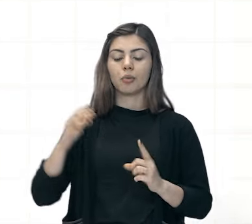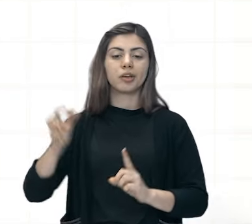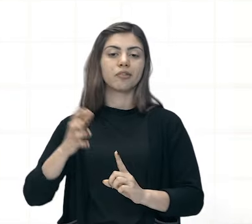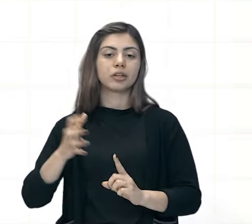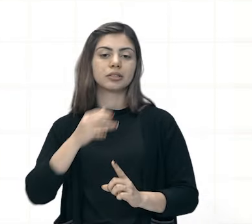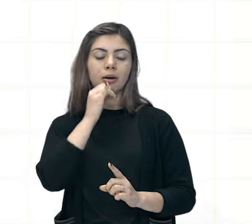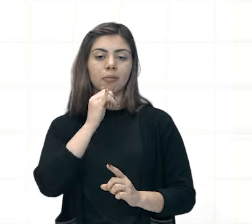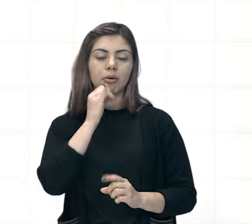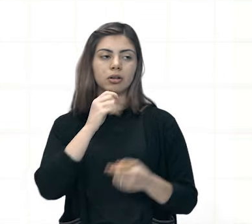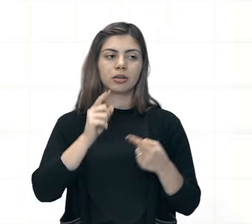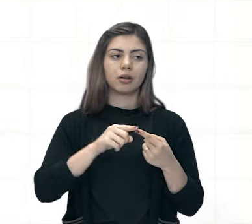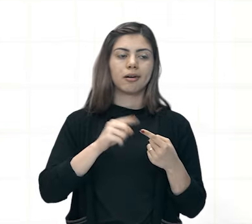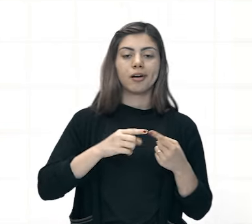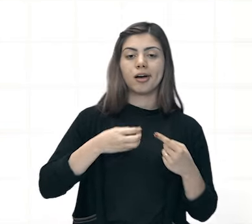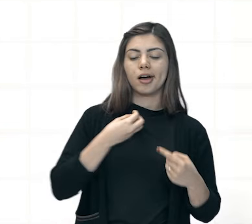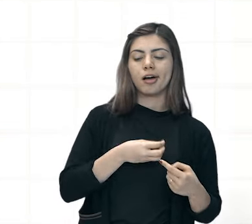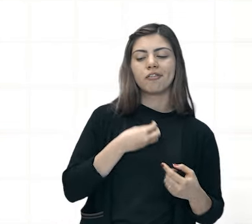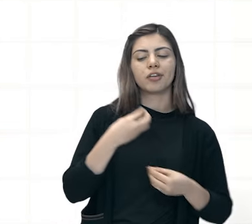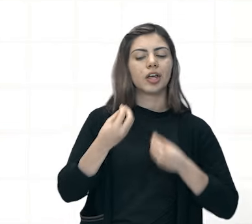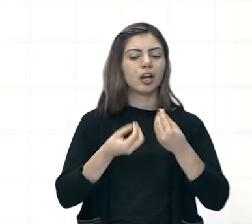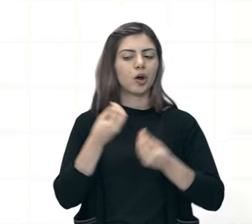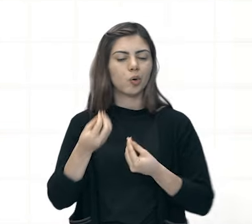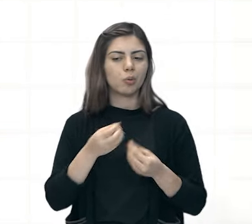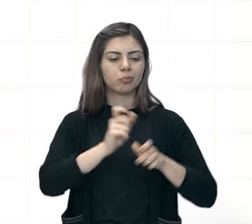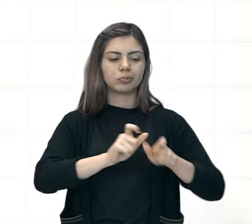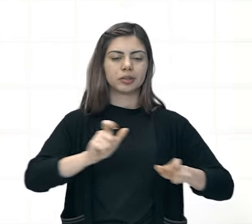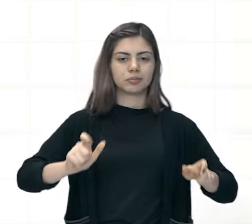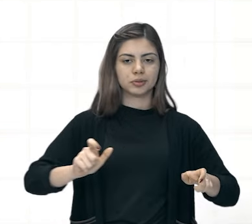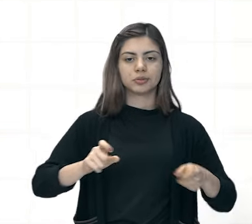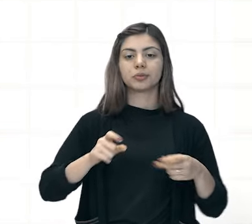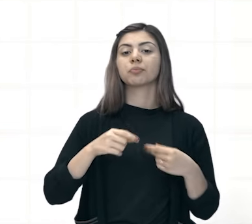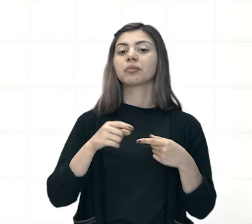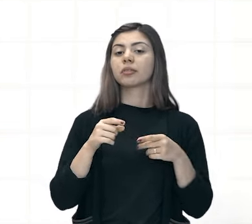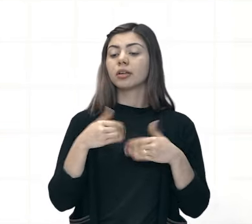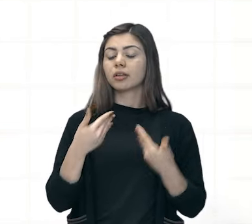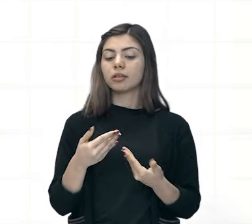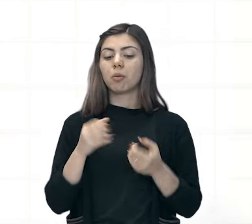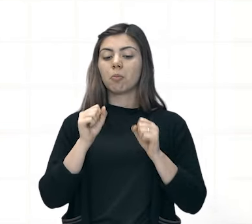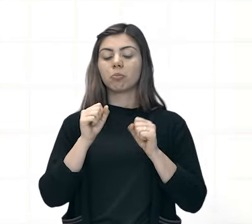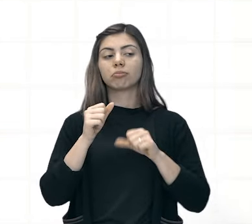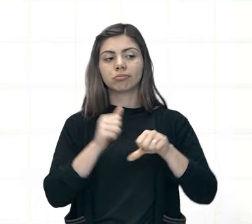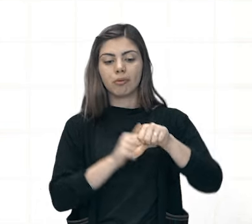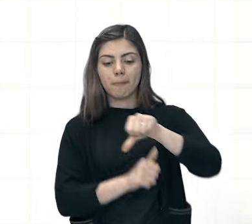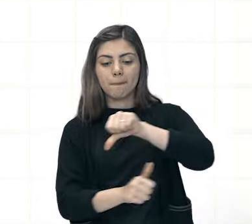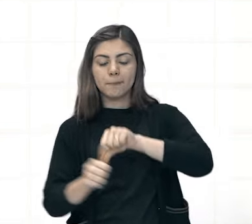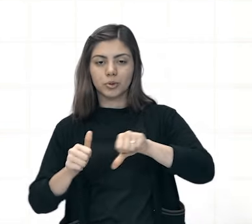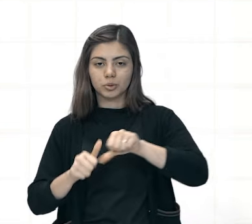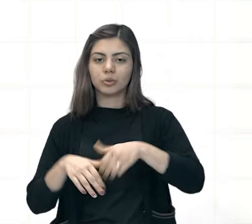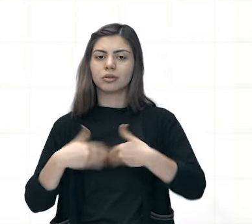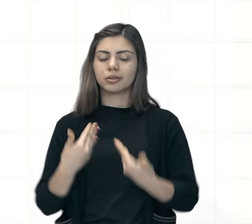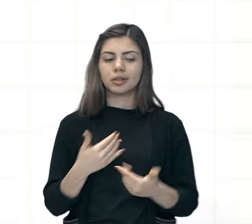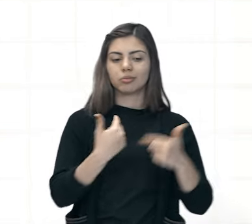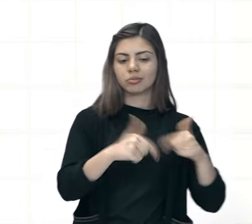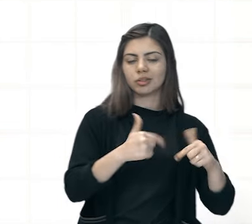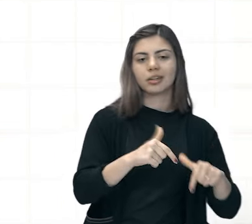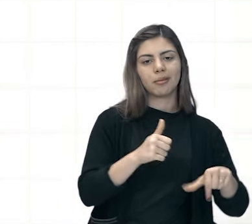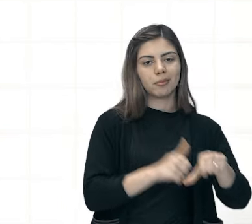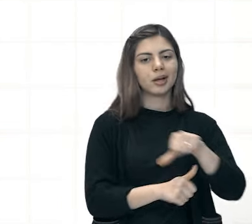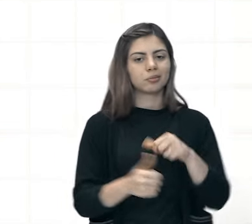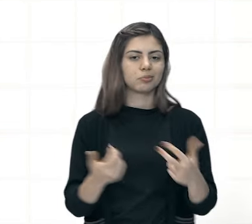o estilo de vida das pessoas, isso acabou mudando, transformando, né? E isso acabou